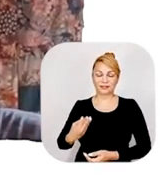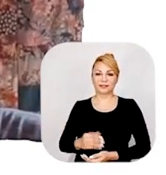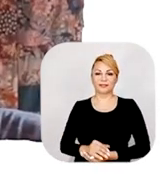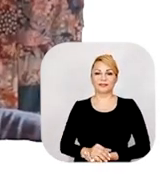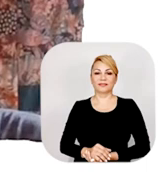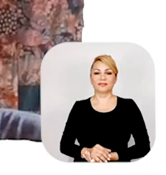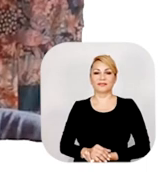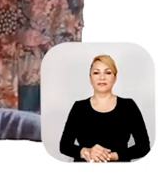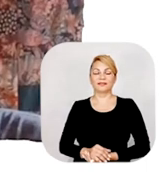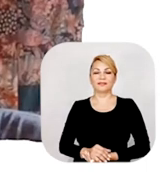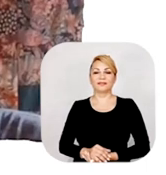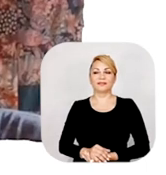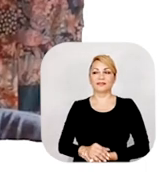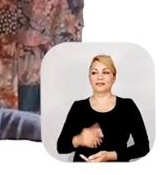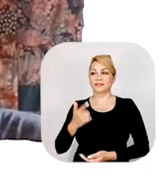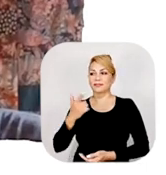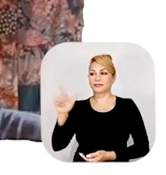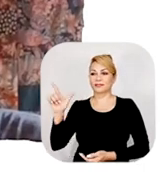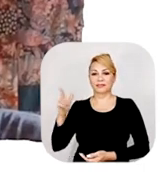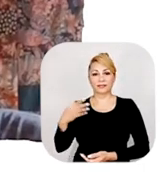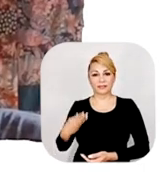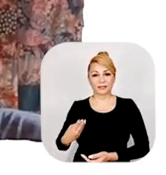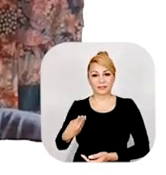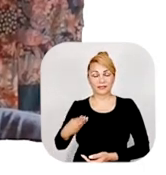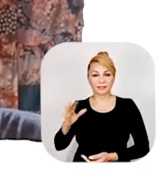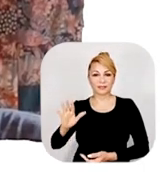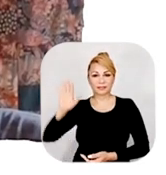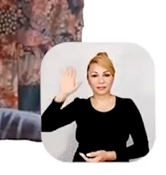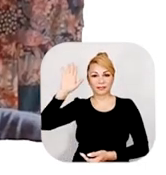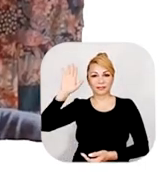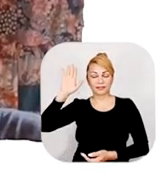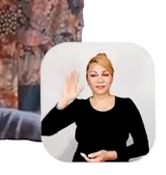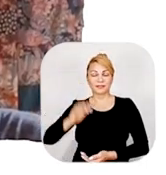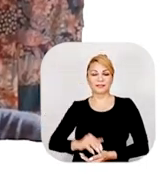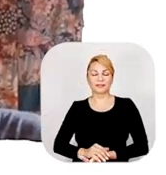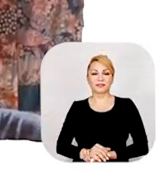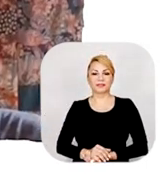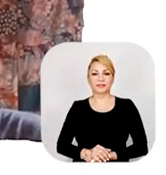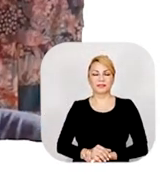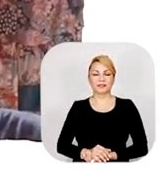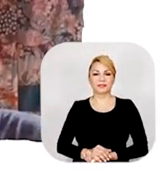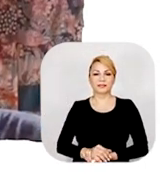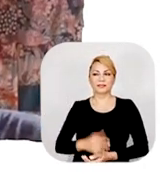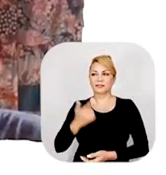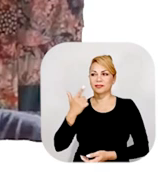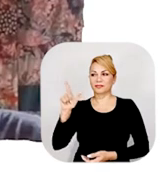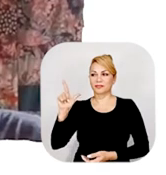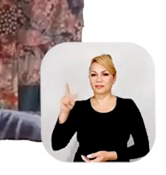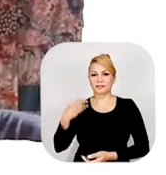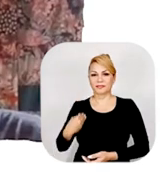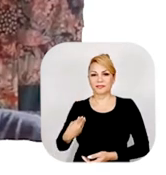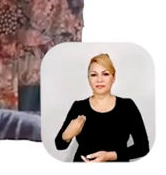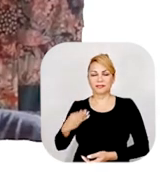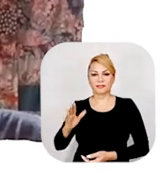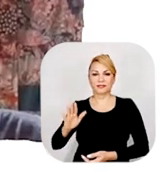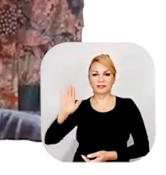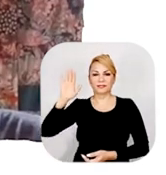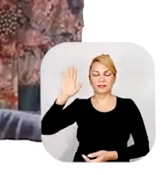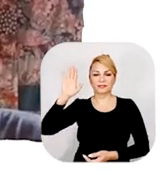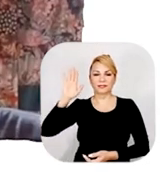Presente. Curupu Jurumiti. Presente. Cunonia